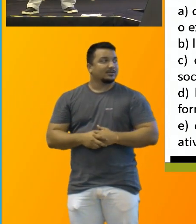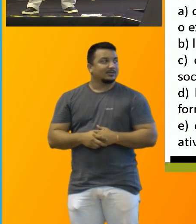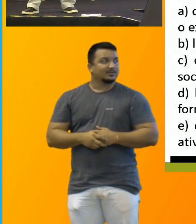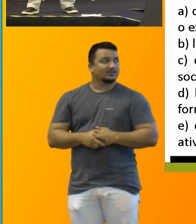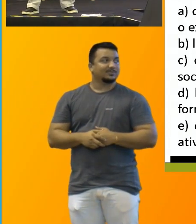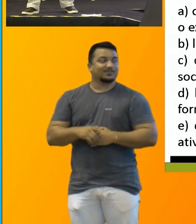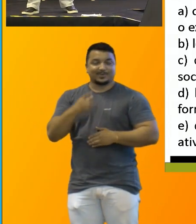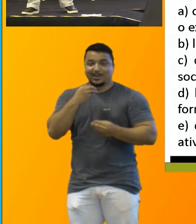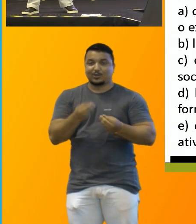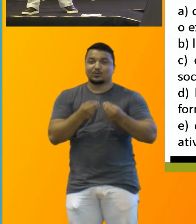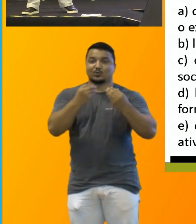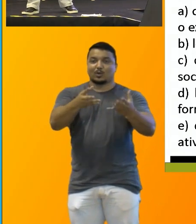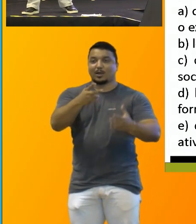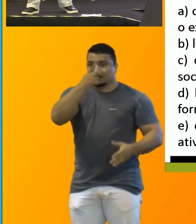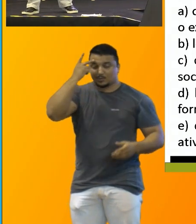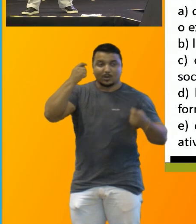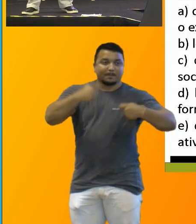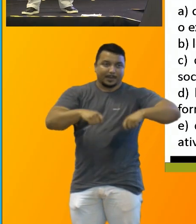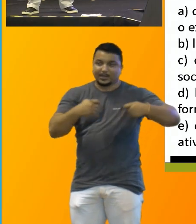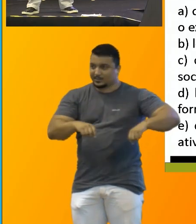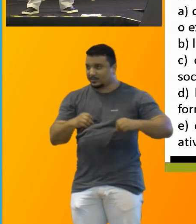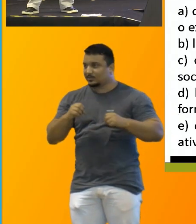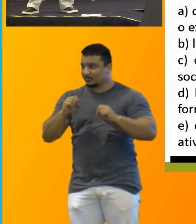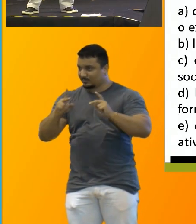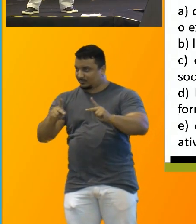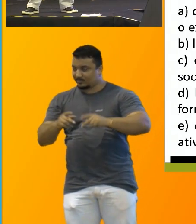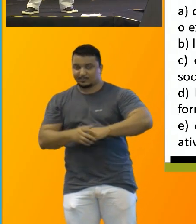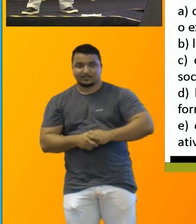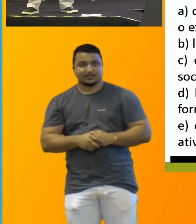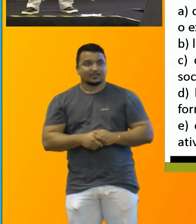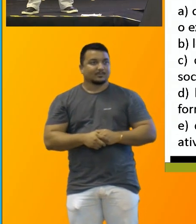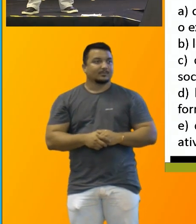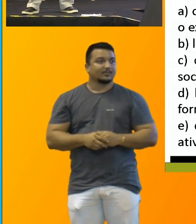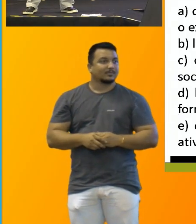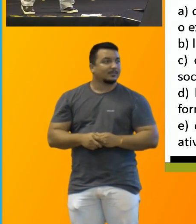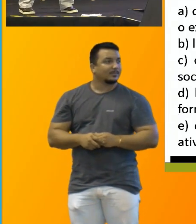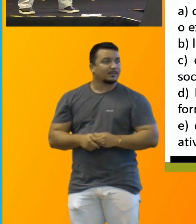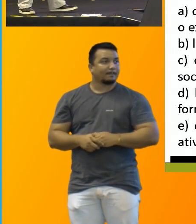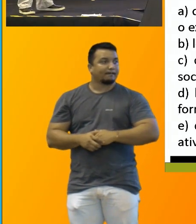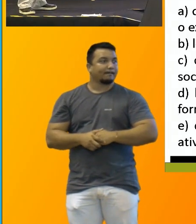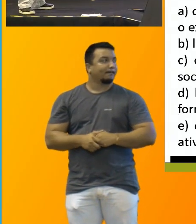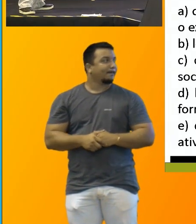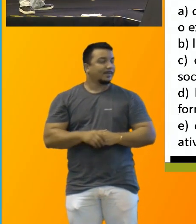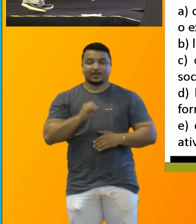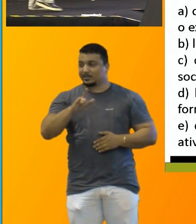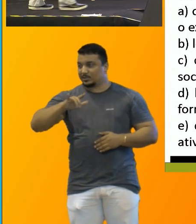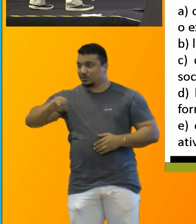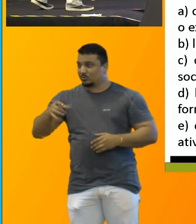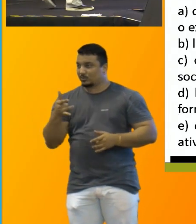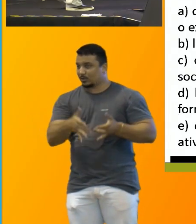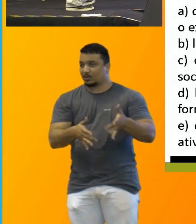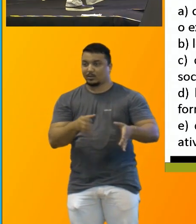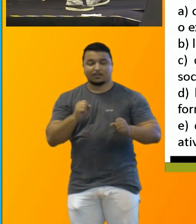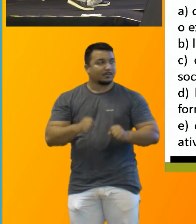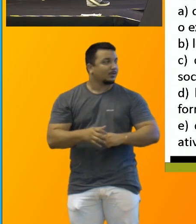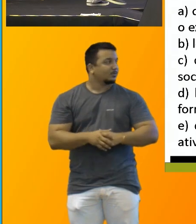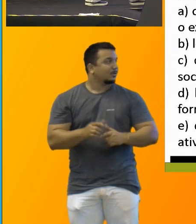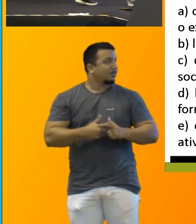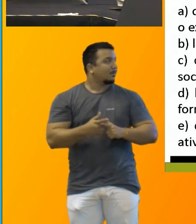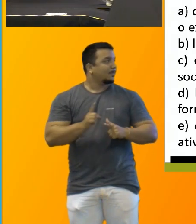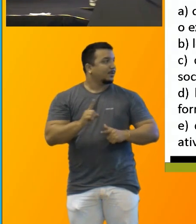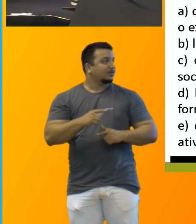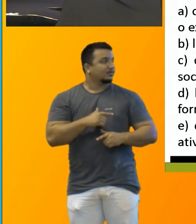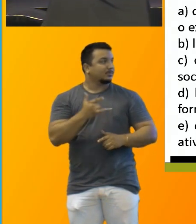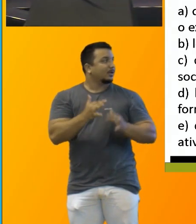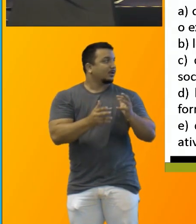não, você vai doar para alguém que precisa, tá? Mas se precisar queimar uns 2 ou 3 papéis, eu deixo, tá? Se for assim de algumas matérias mais difíceis, tudo bem. De história não